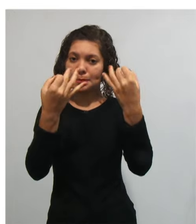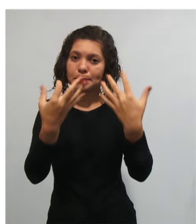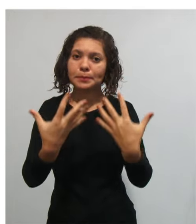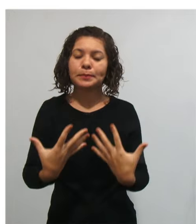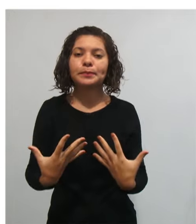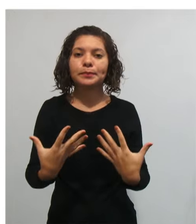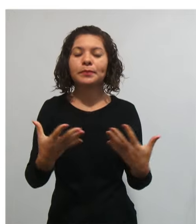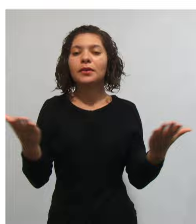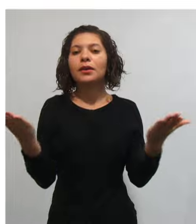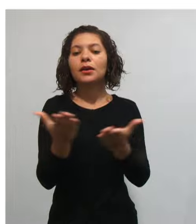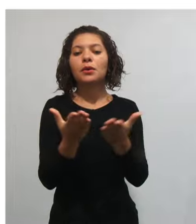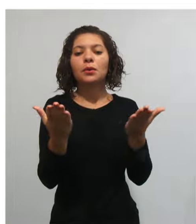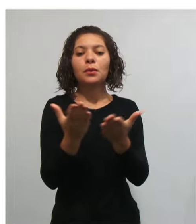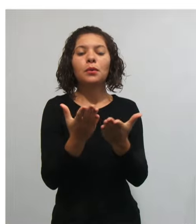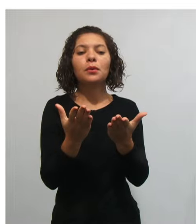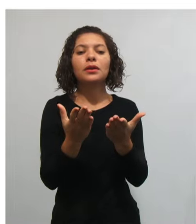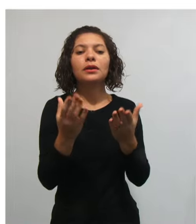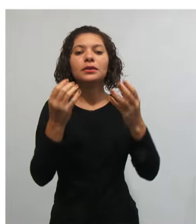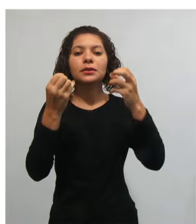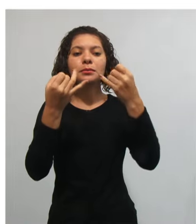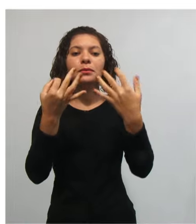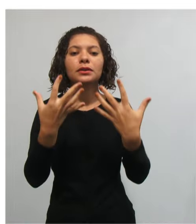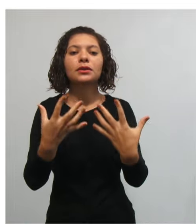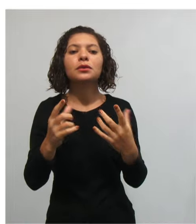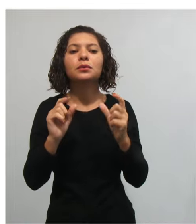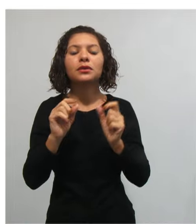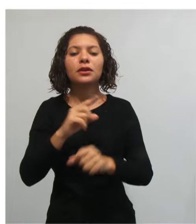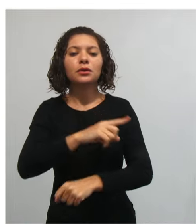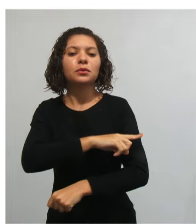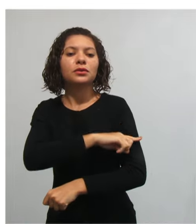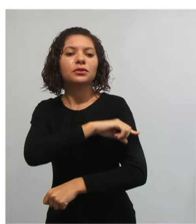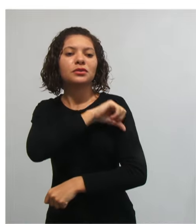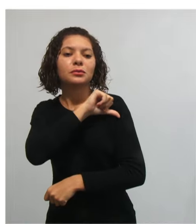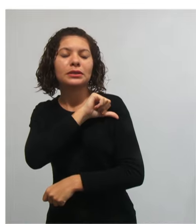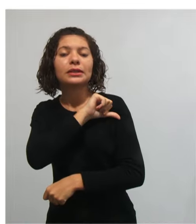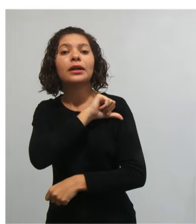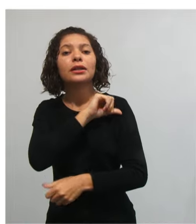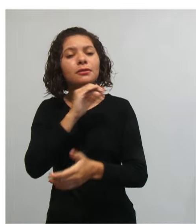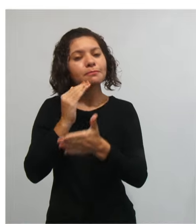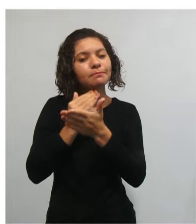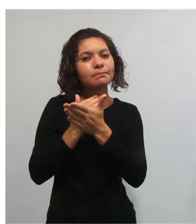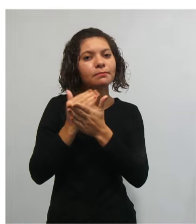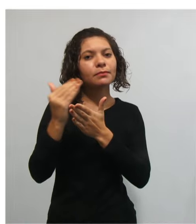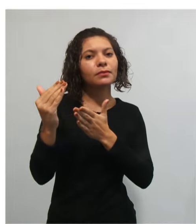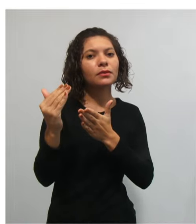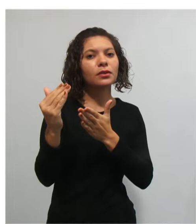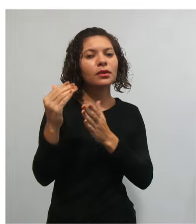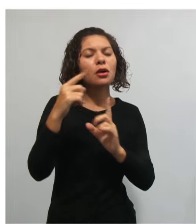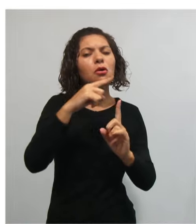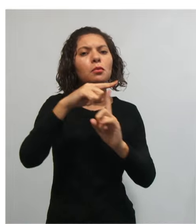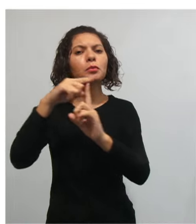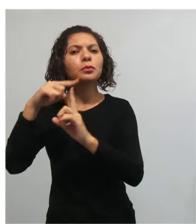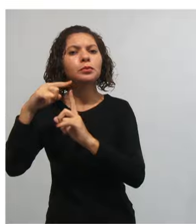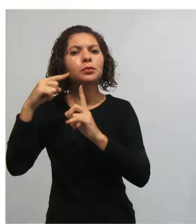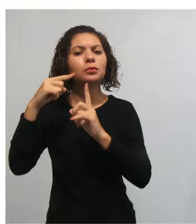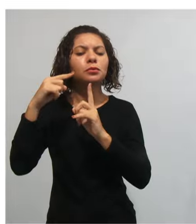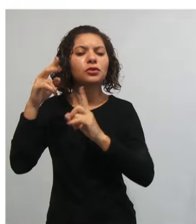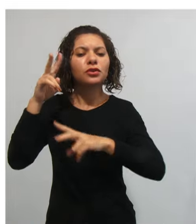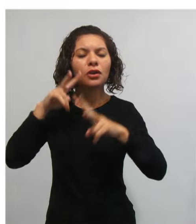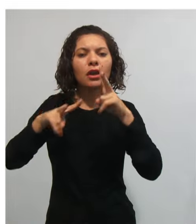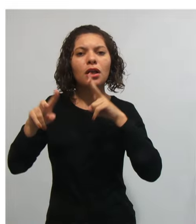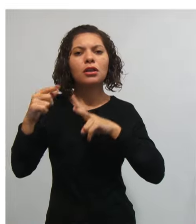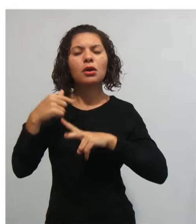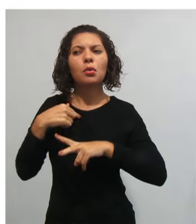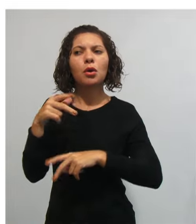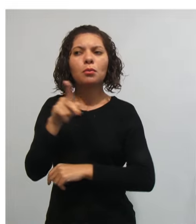aprofundar aí na leitura então falando aqui dos anos eh do Ensino Fundamental especialmente dos anos iniciais Que